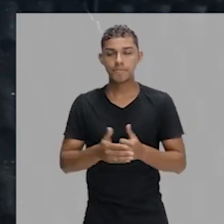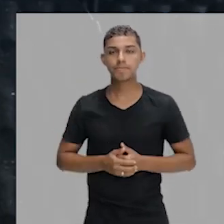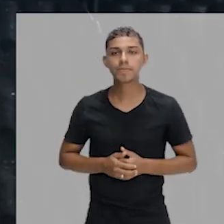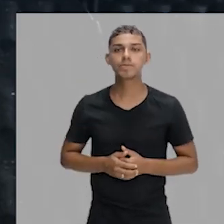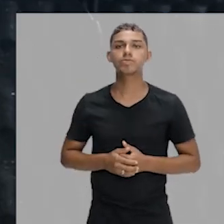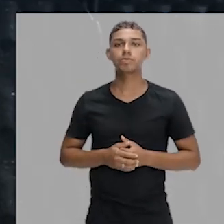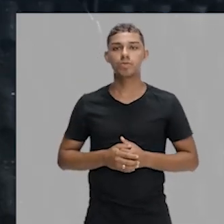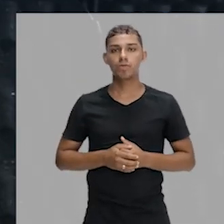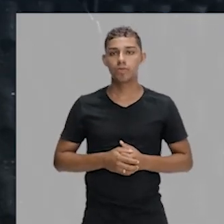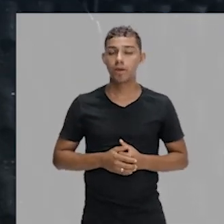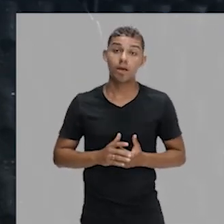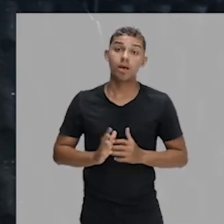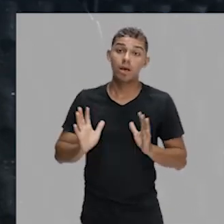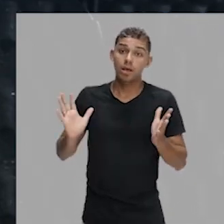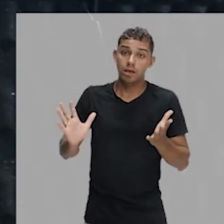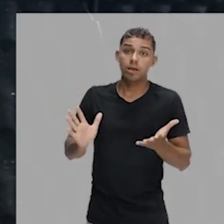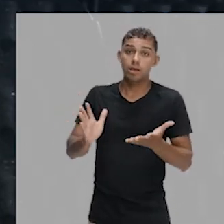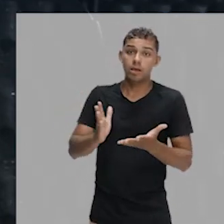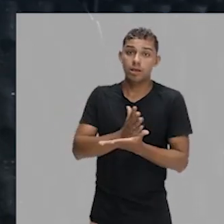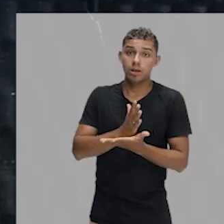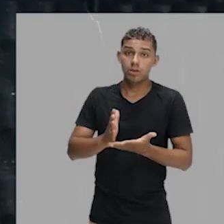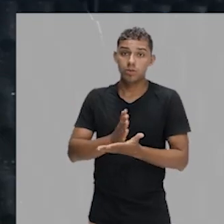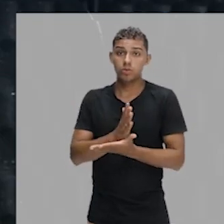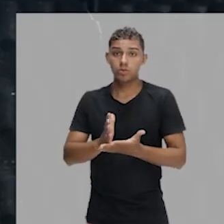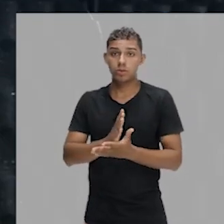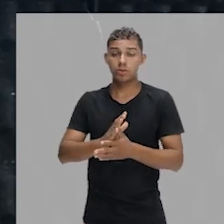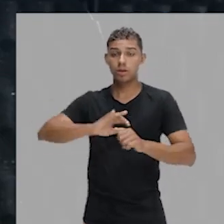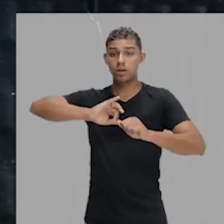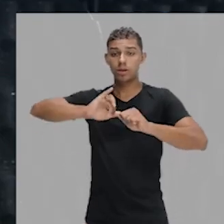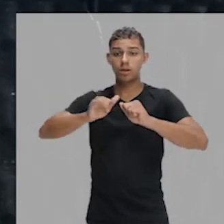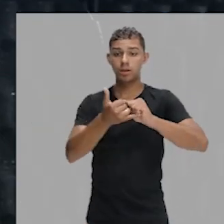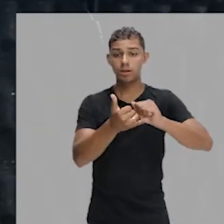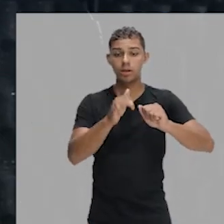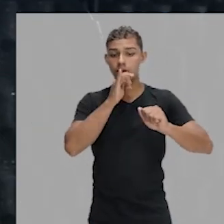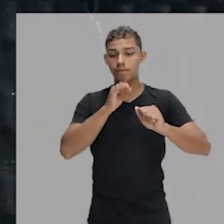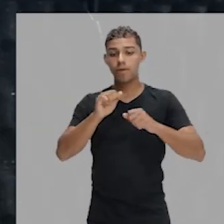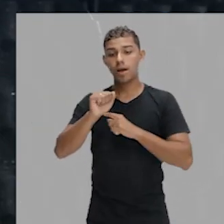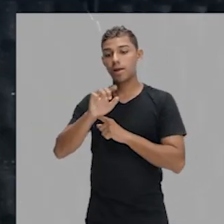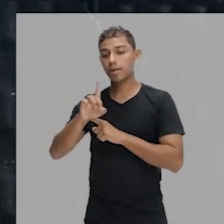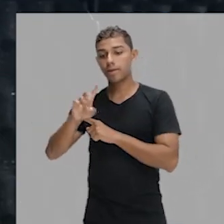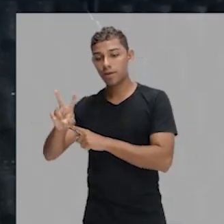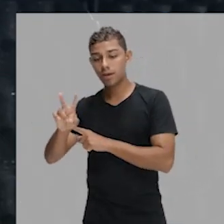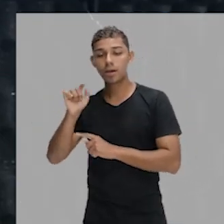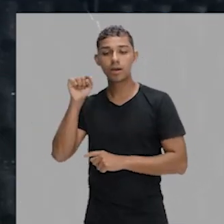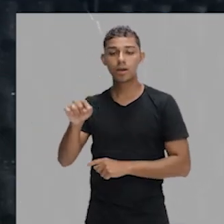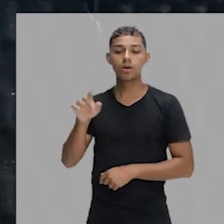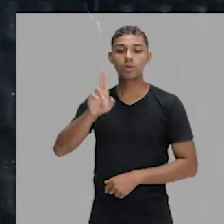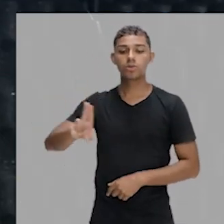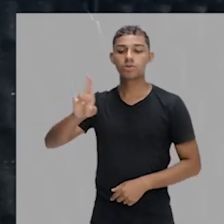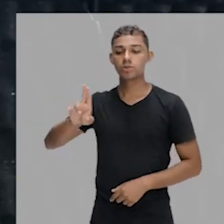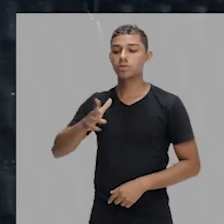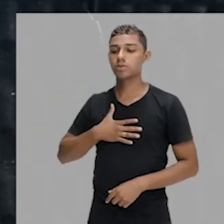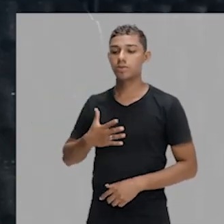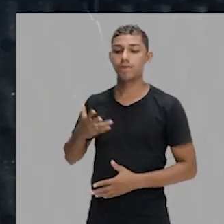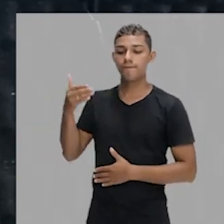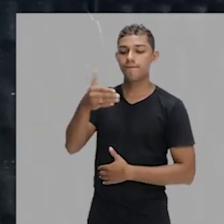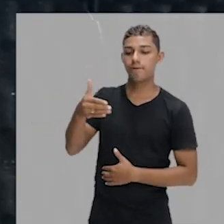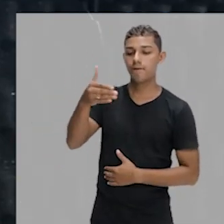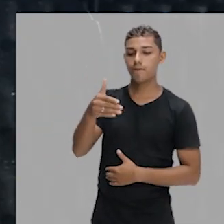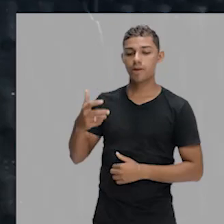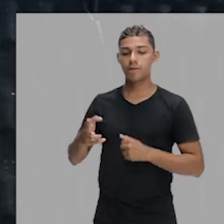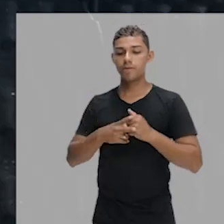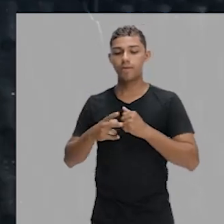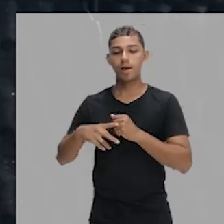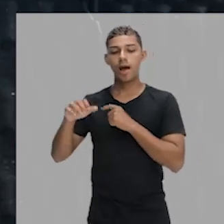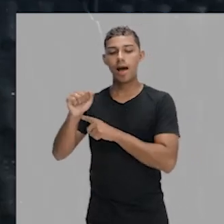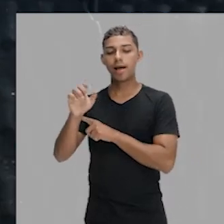Existem alguns advérbios que são comumente associados ao simple present, que são os advérbios de frequência. Então,